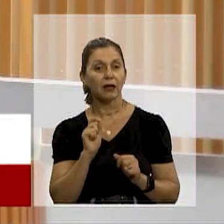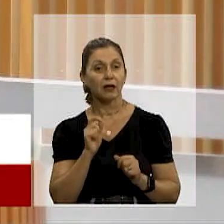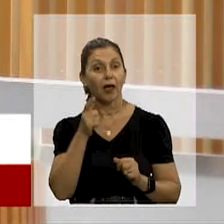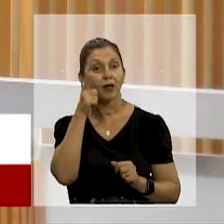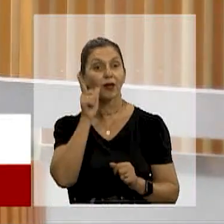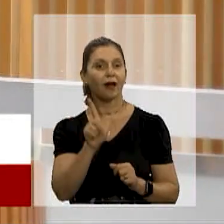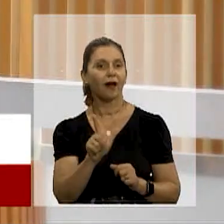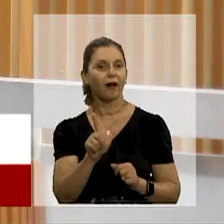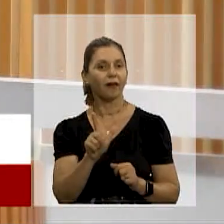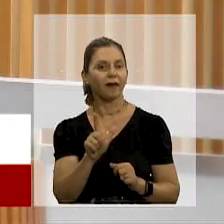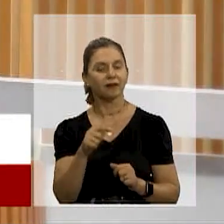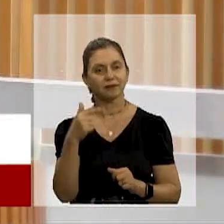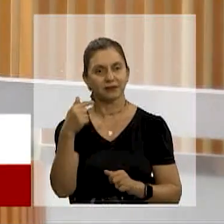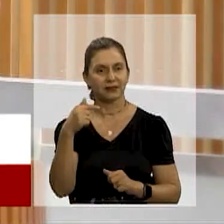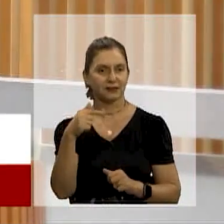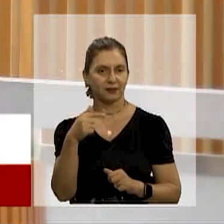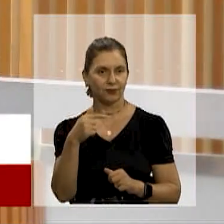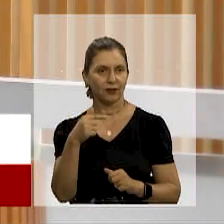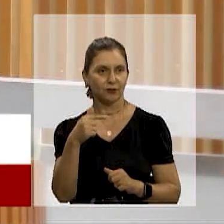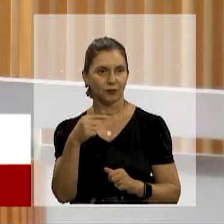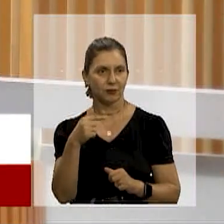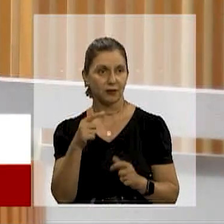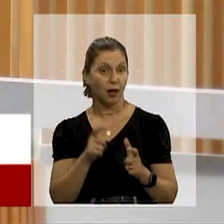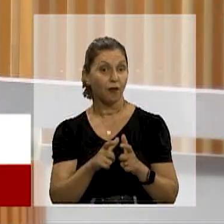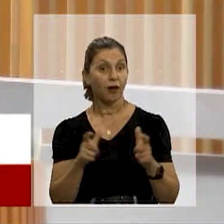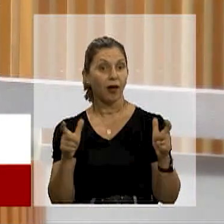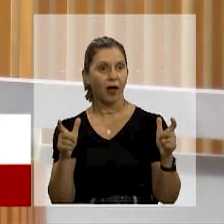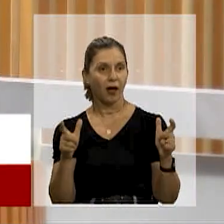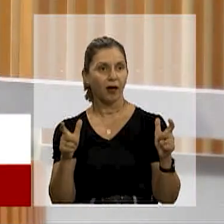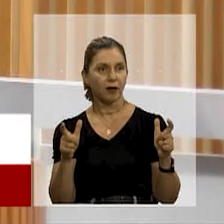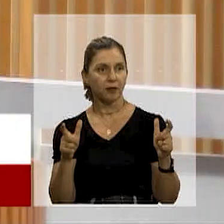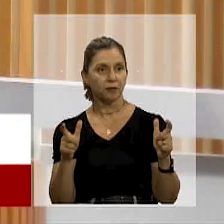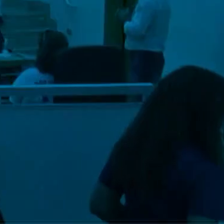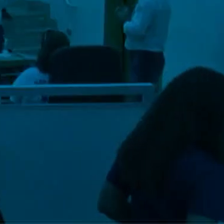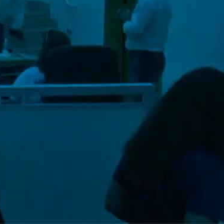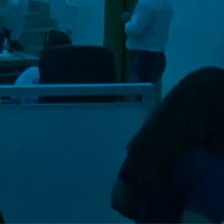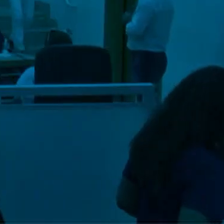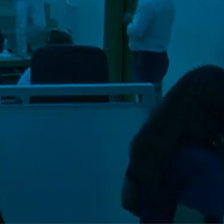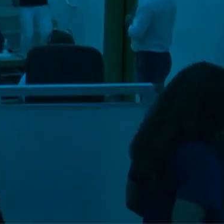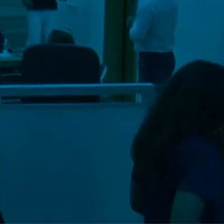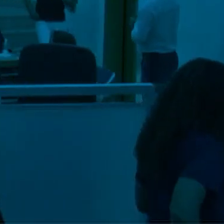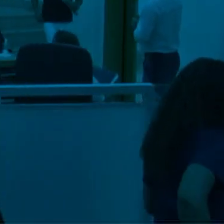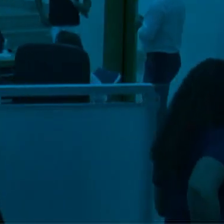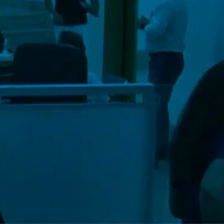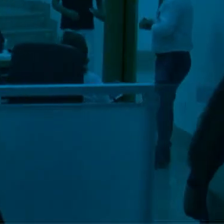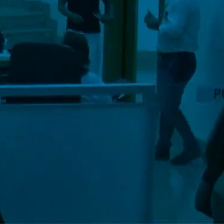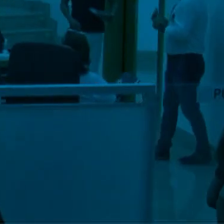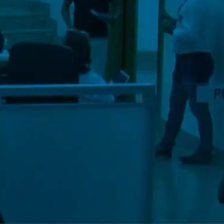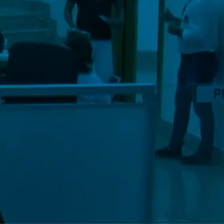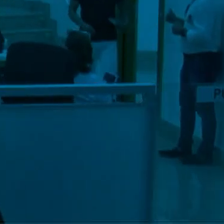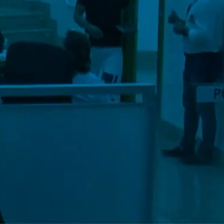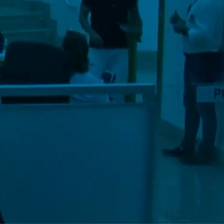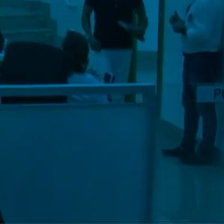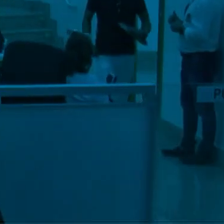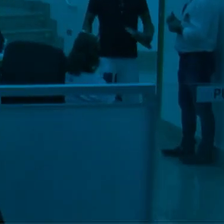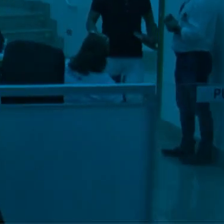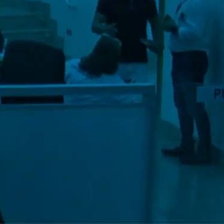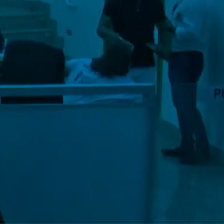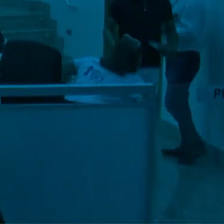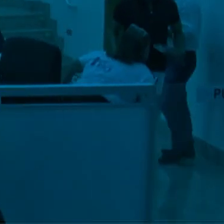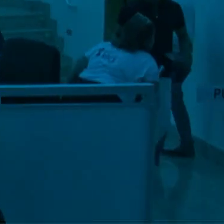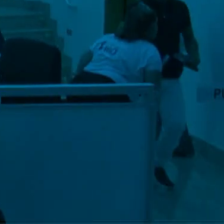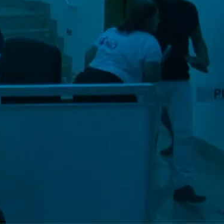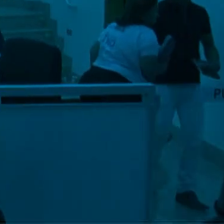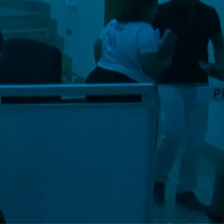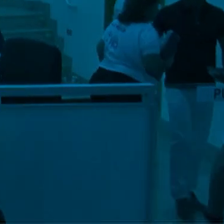Sete Lagoas. Sabemos que vai se ampliar para várias outras praças. Durante a reunião, a proposta por um novo